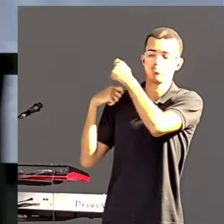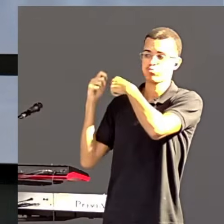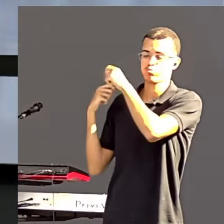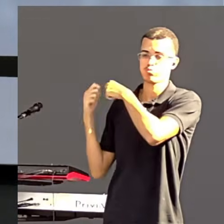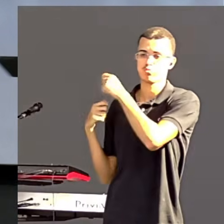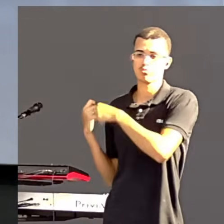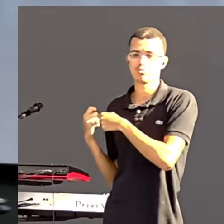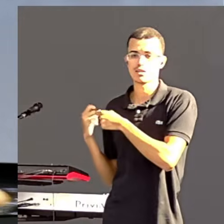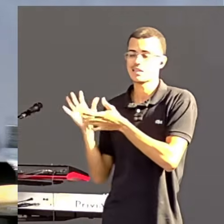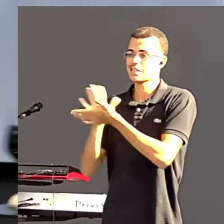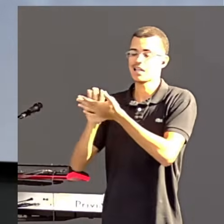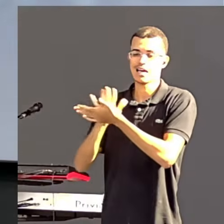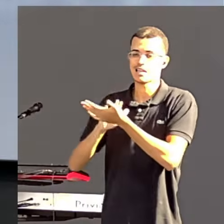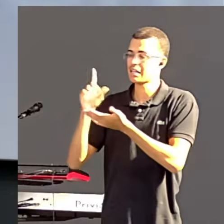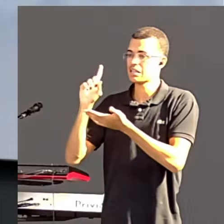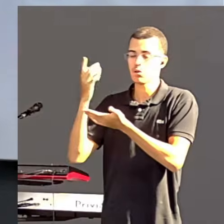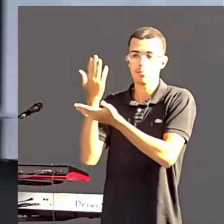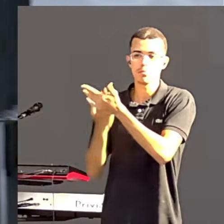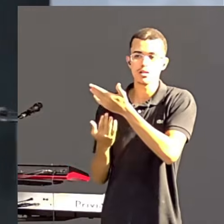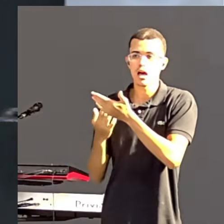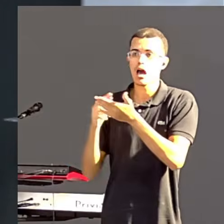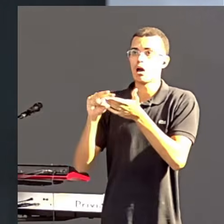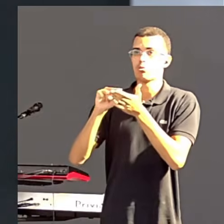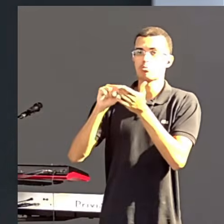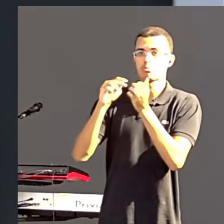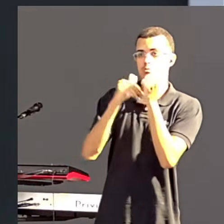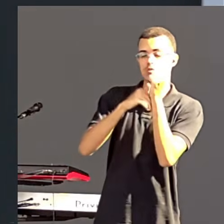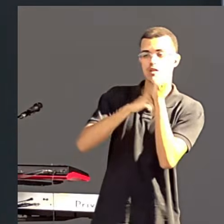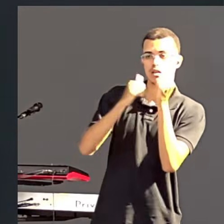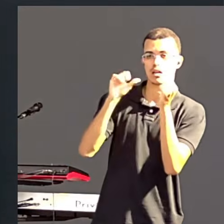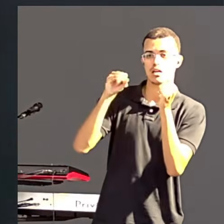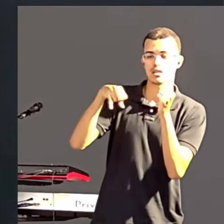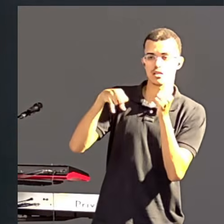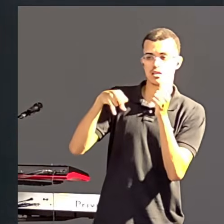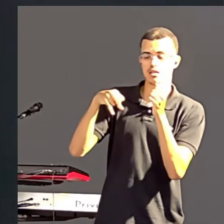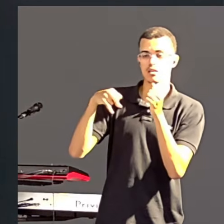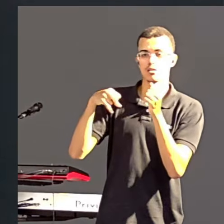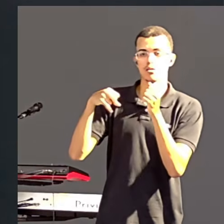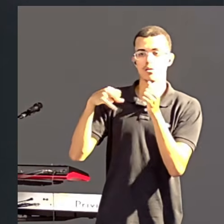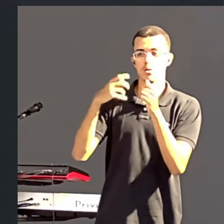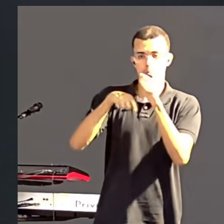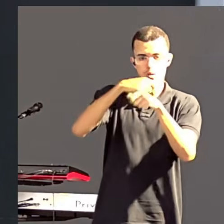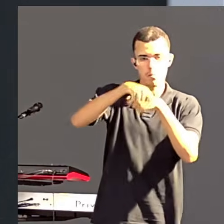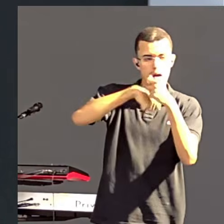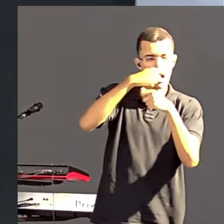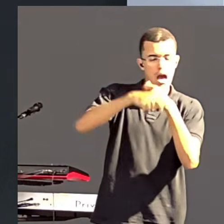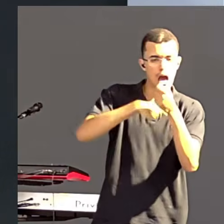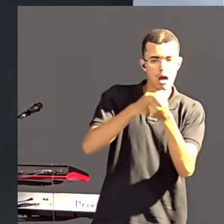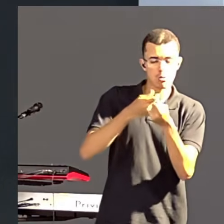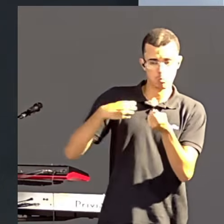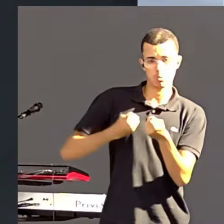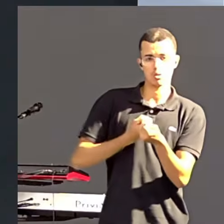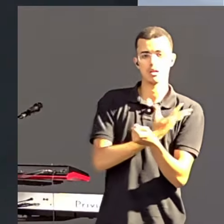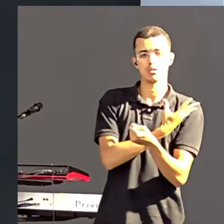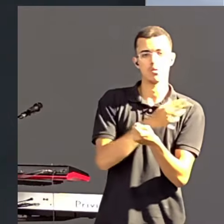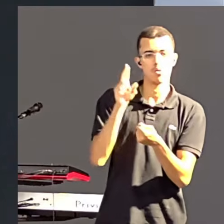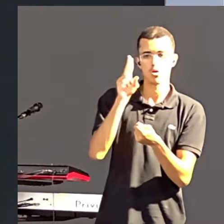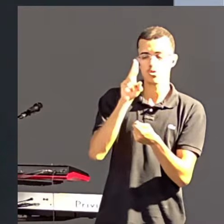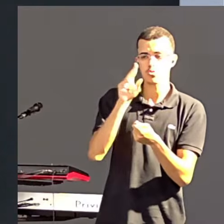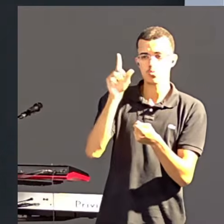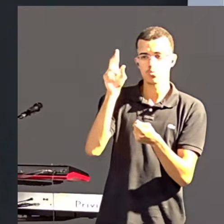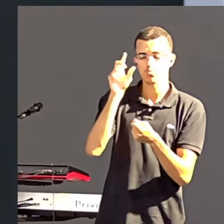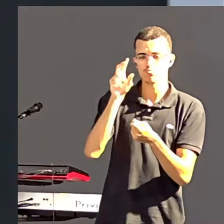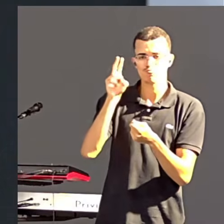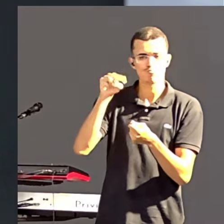tranças. Nada, ele não perdeu a força. O segredo da minha força é que se me amarrar com cordas novas, que nunca foram